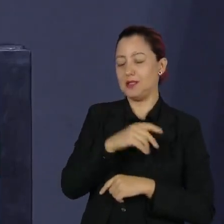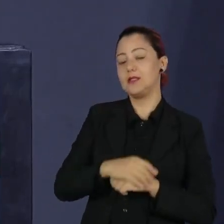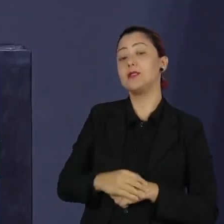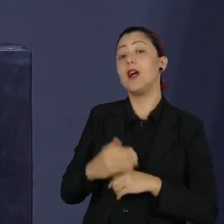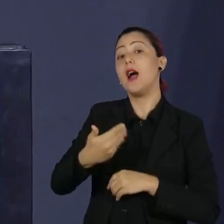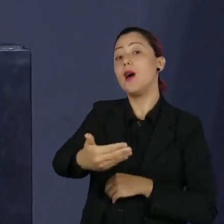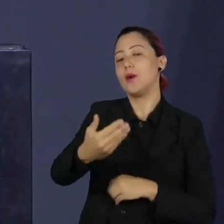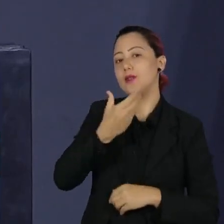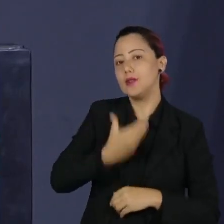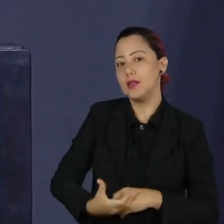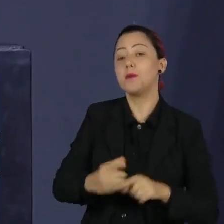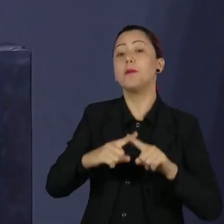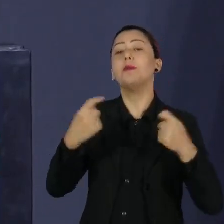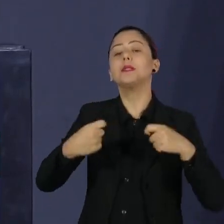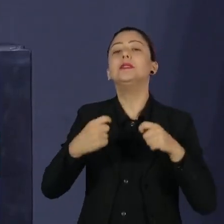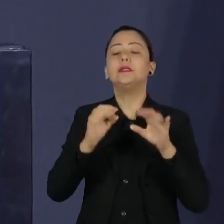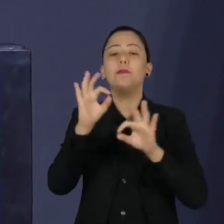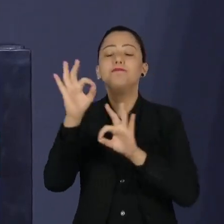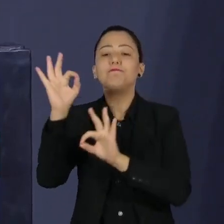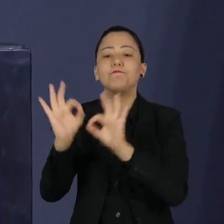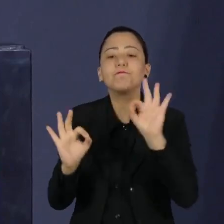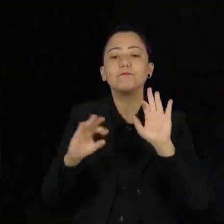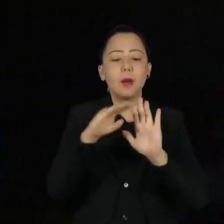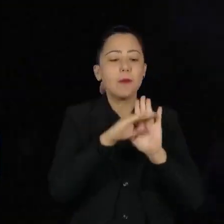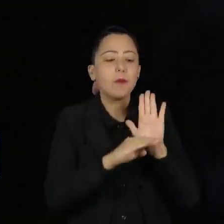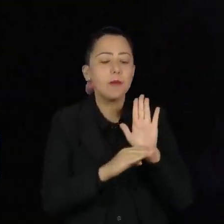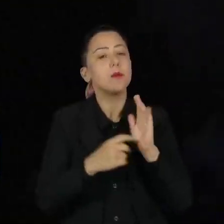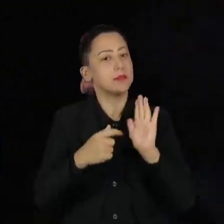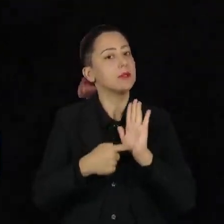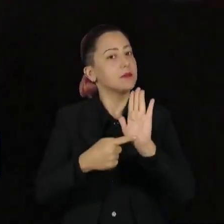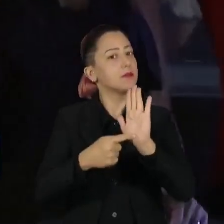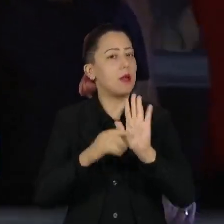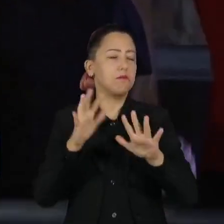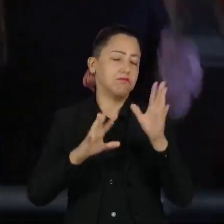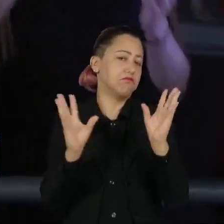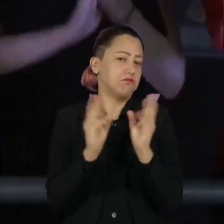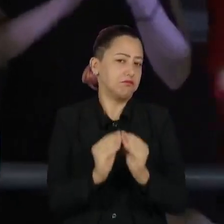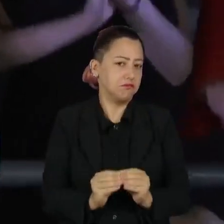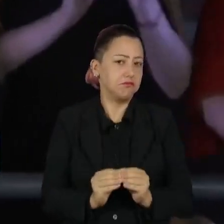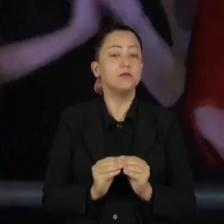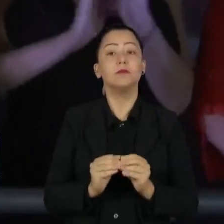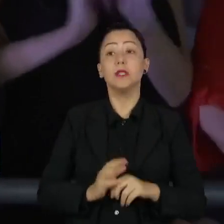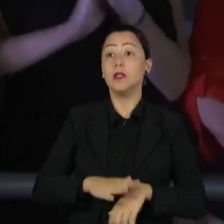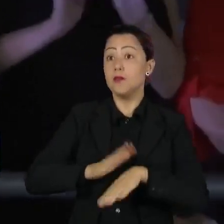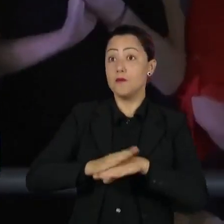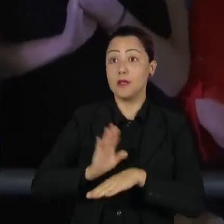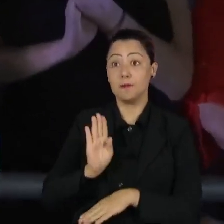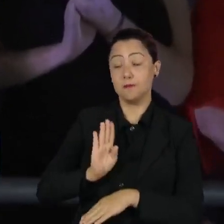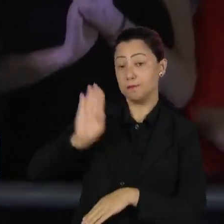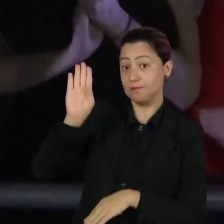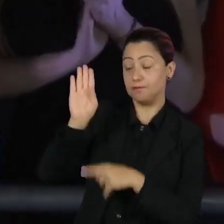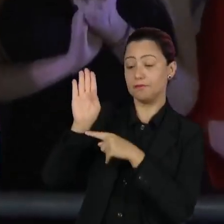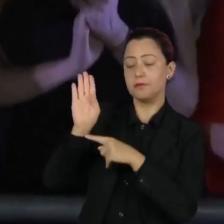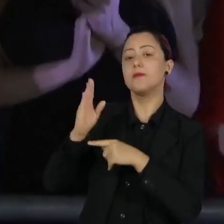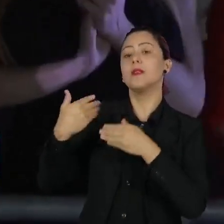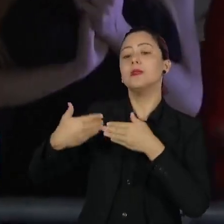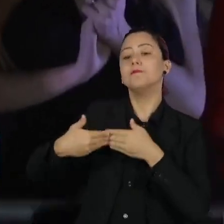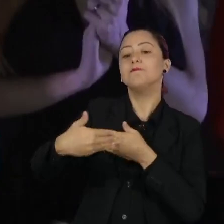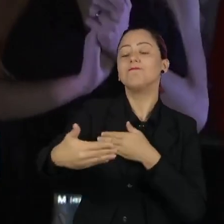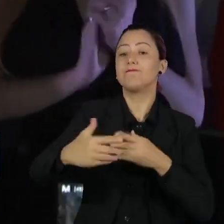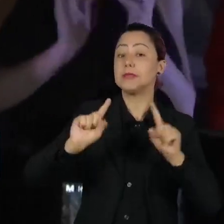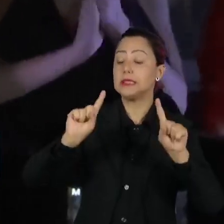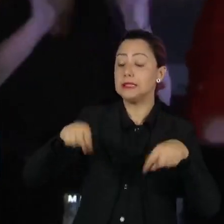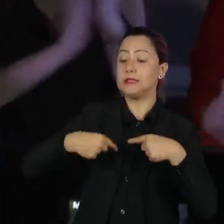apresentar pelo menos um esboço do que será o seu governo para cumprir as promessas de campanha milei terá o desafio de